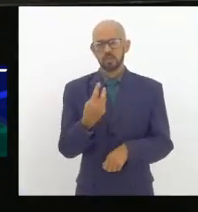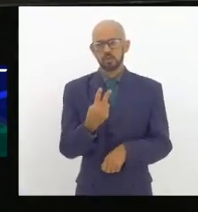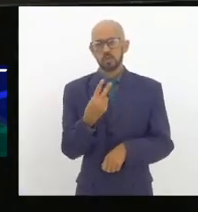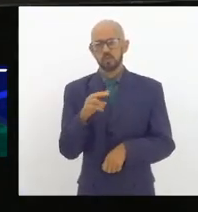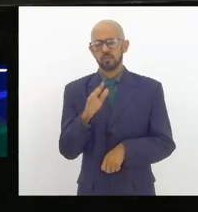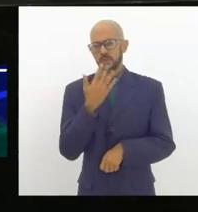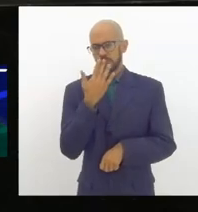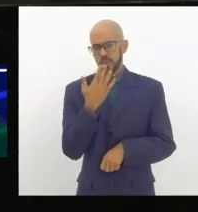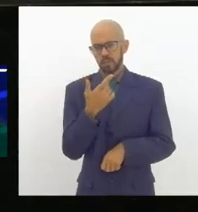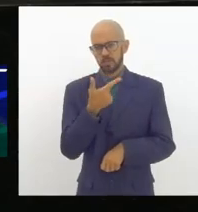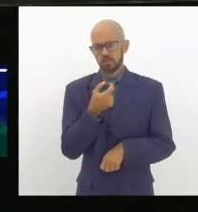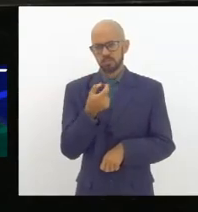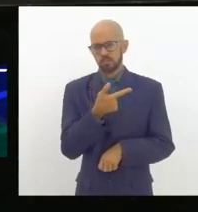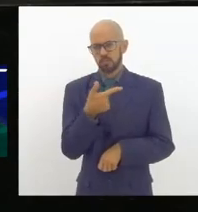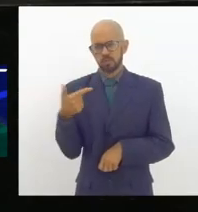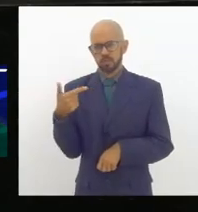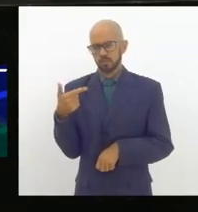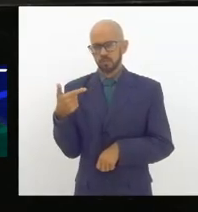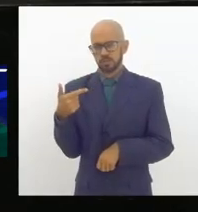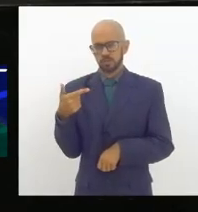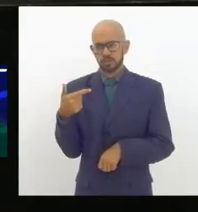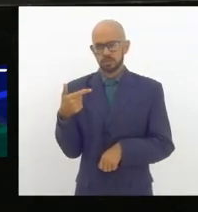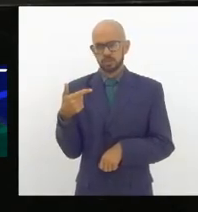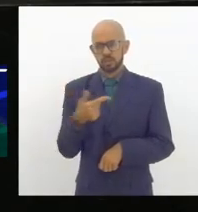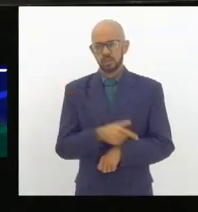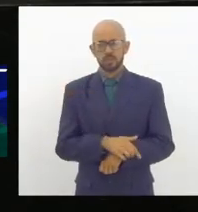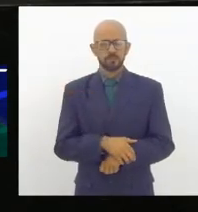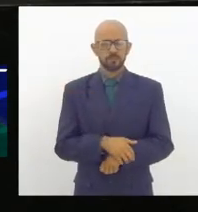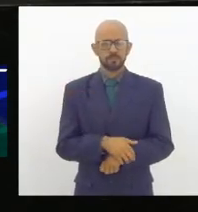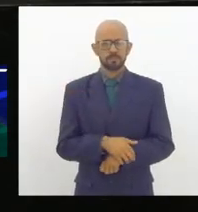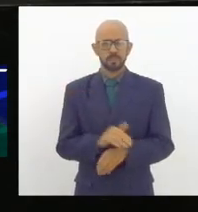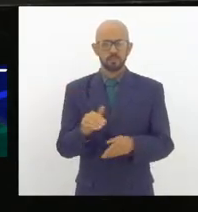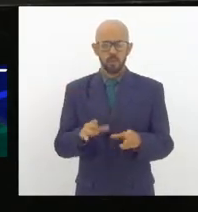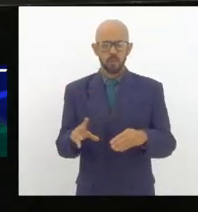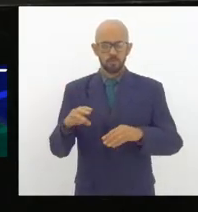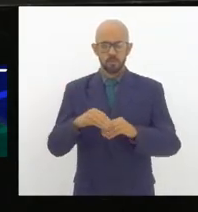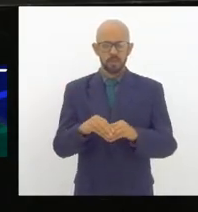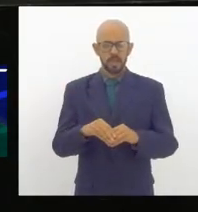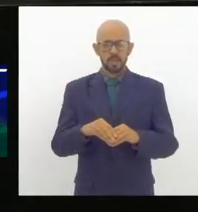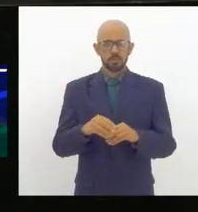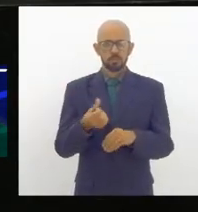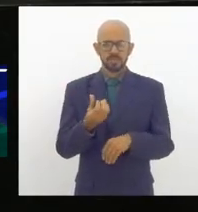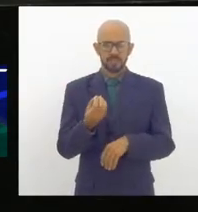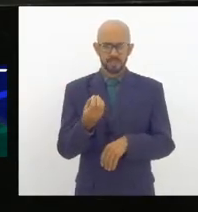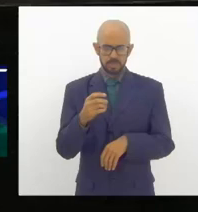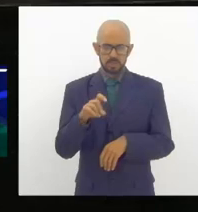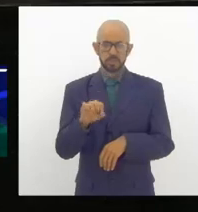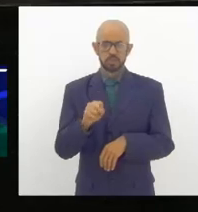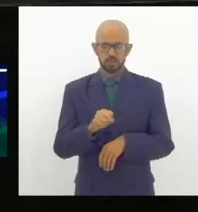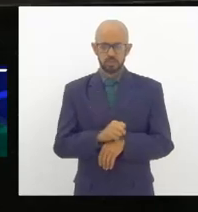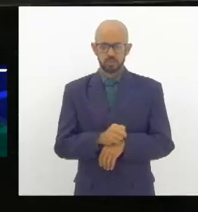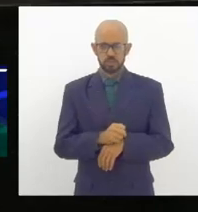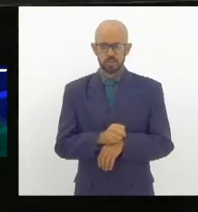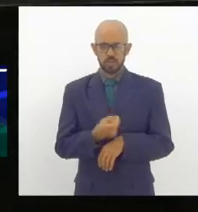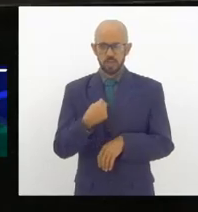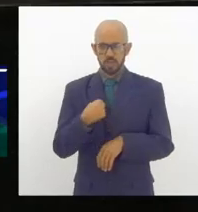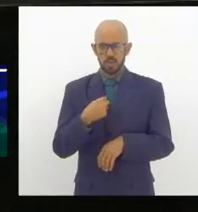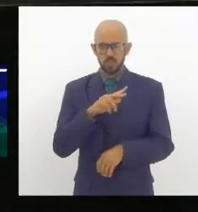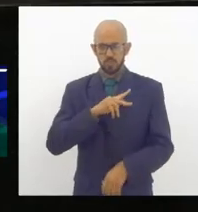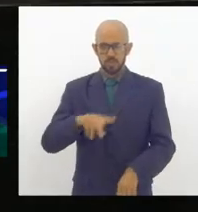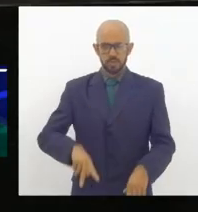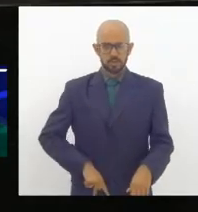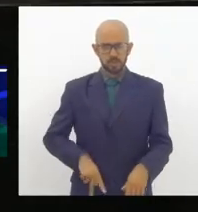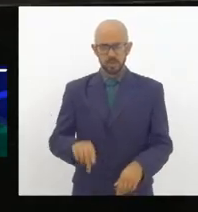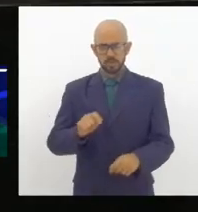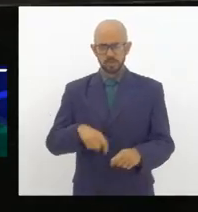de 22 no dia 26 de Maio e foi prorrogada por mais 60 dias dizer que eu enquanto o presente